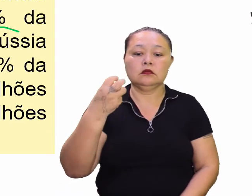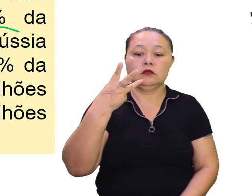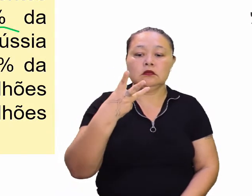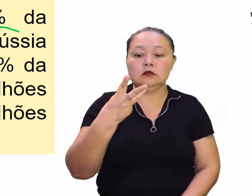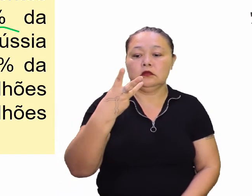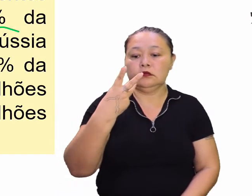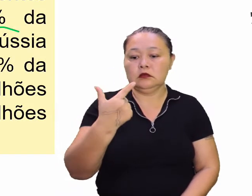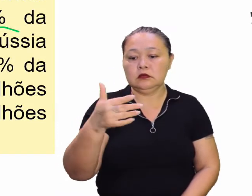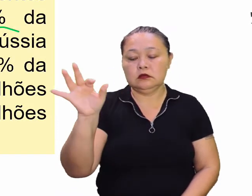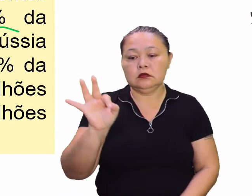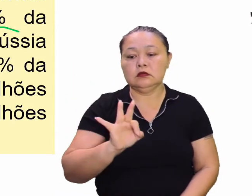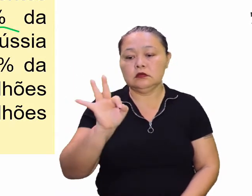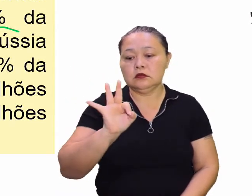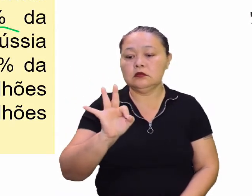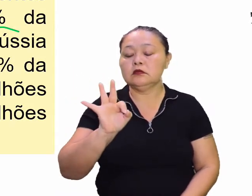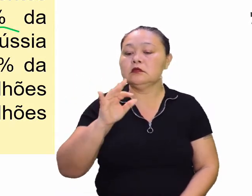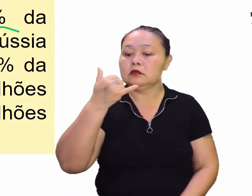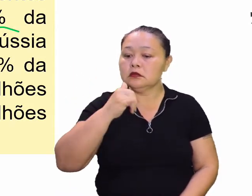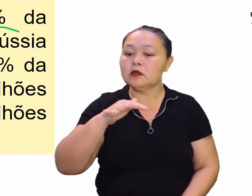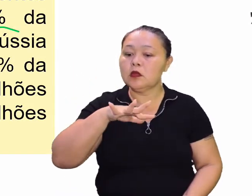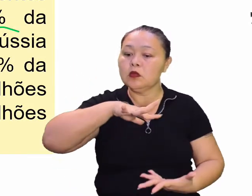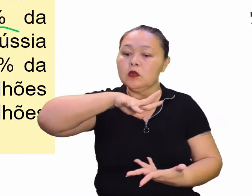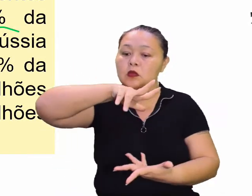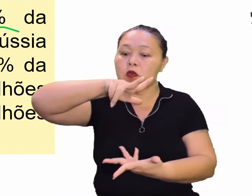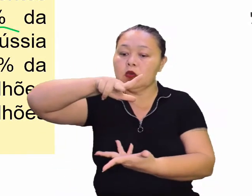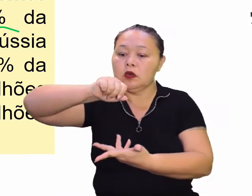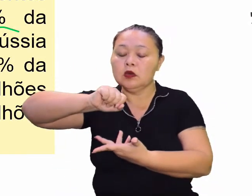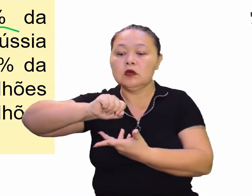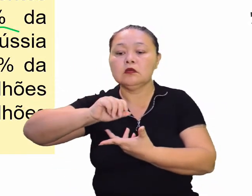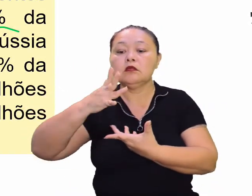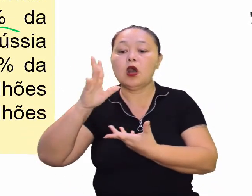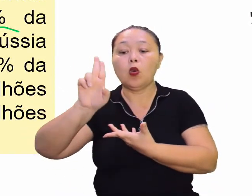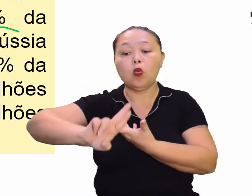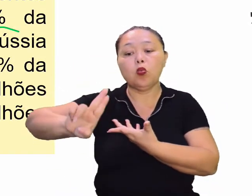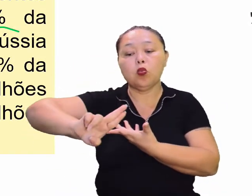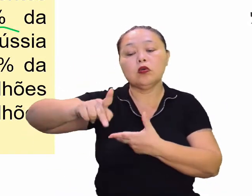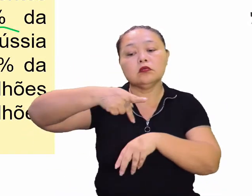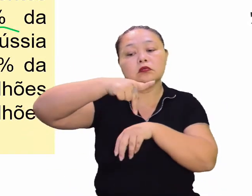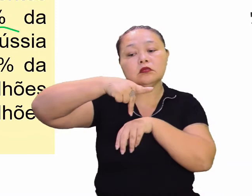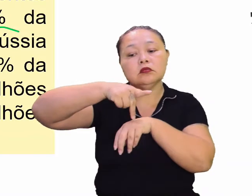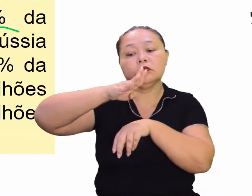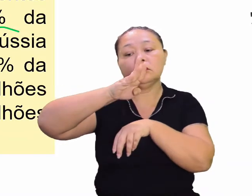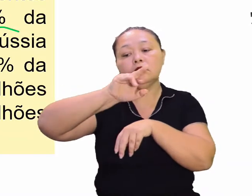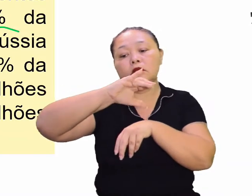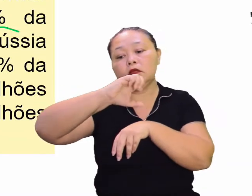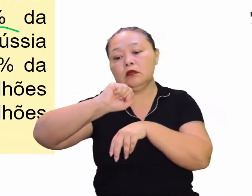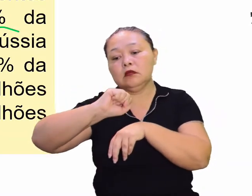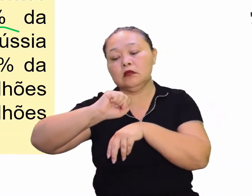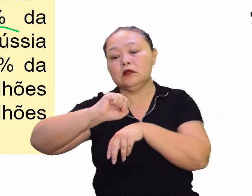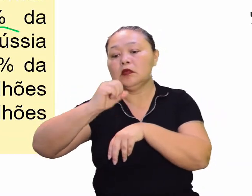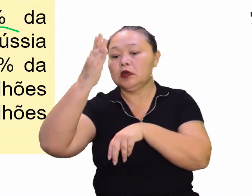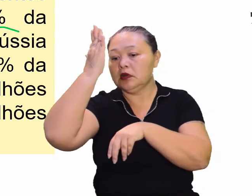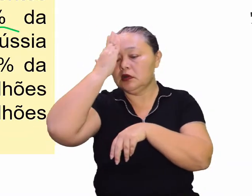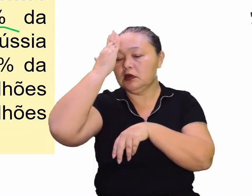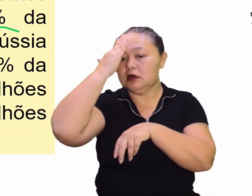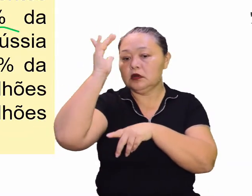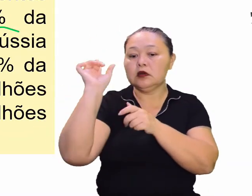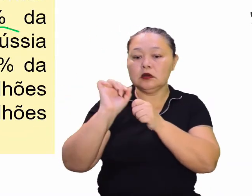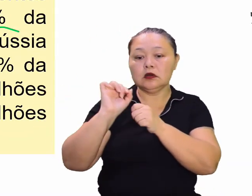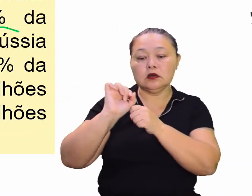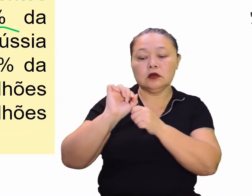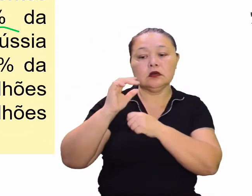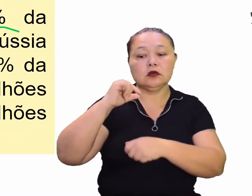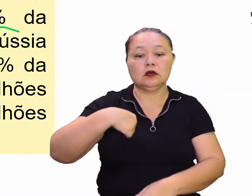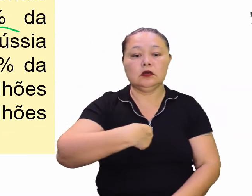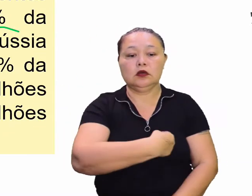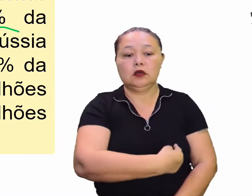32% da demanda da energia mundial é consumida por esses países do BRICS. E sabe o que chama a atenção? É a